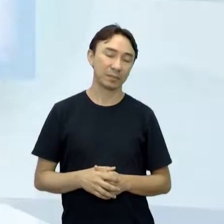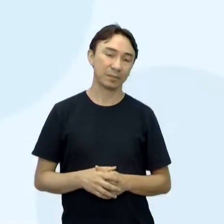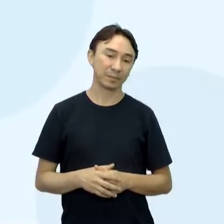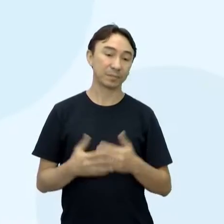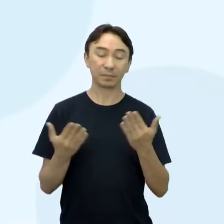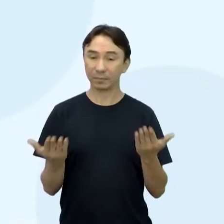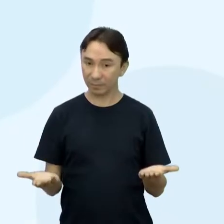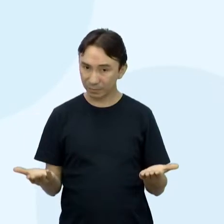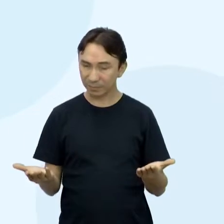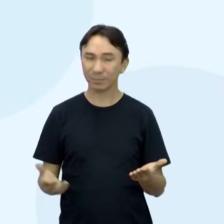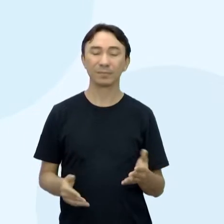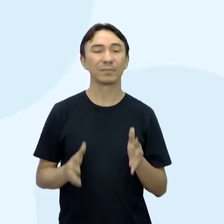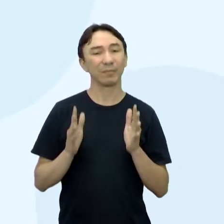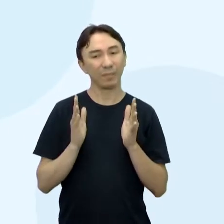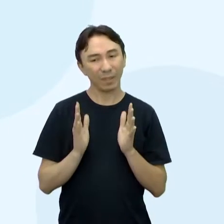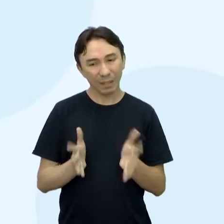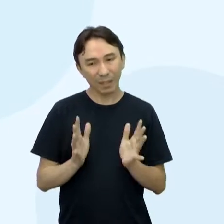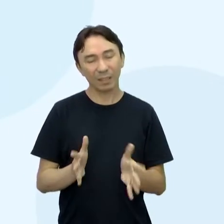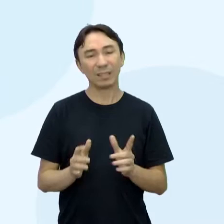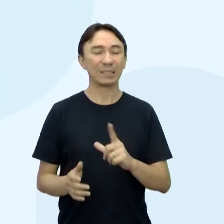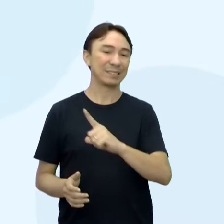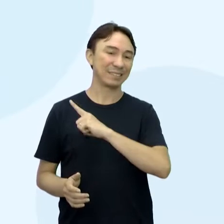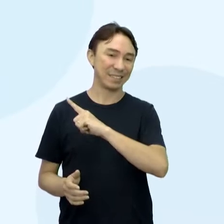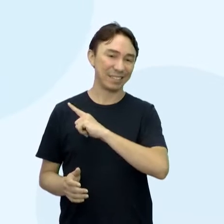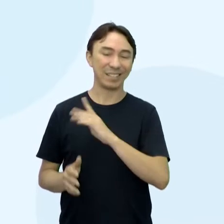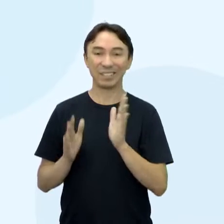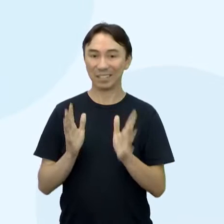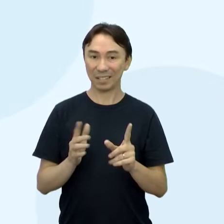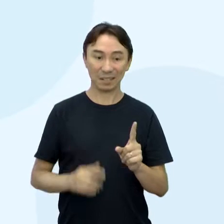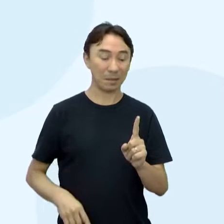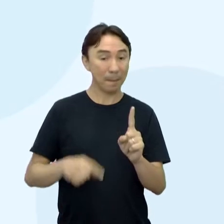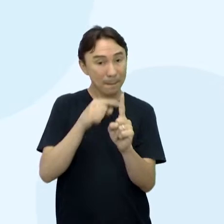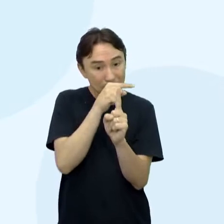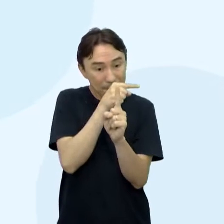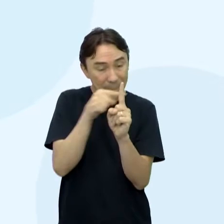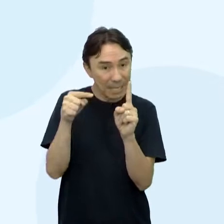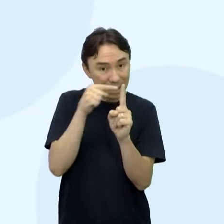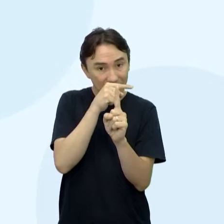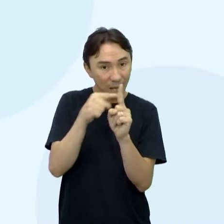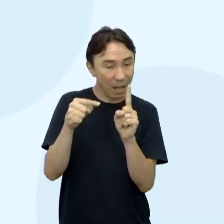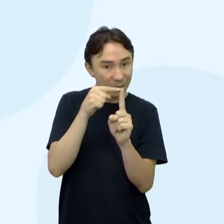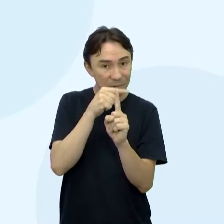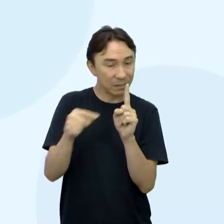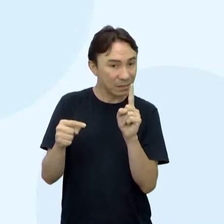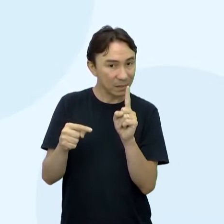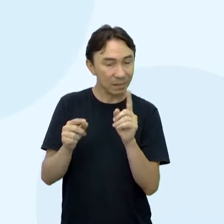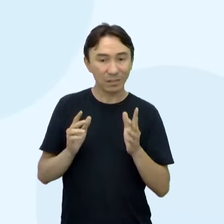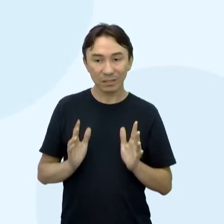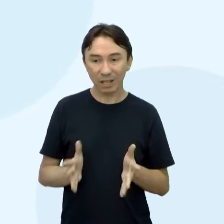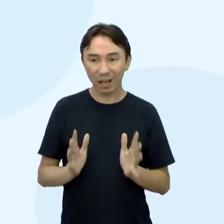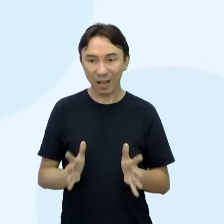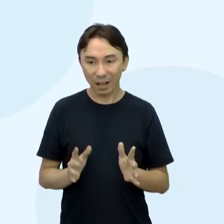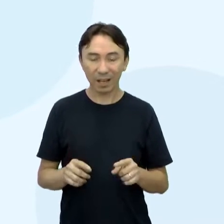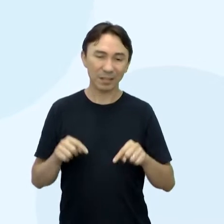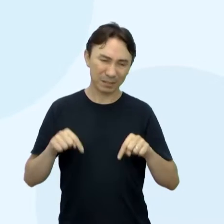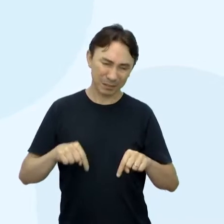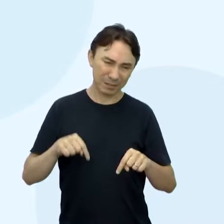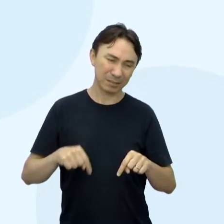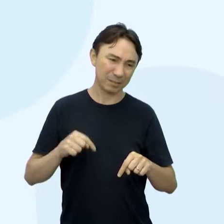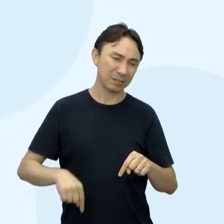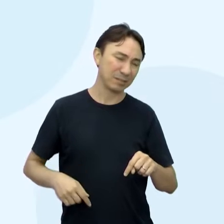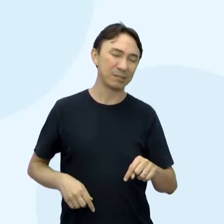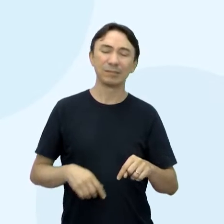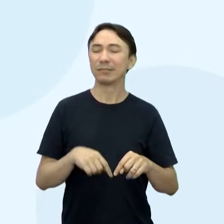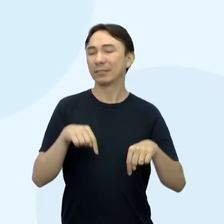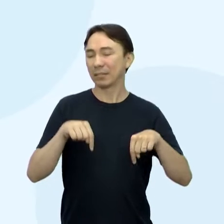que vocês já estão aí na metade, praticamente um pouquinho mais da metade de toda essa